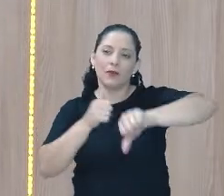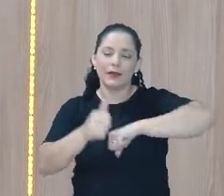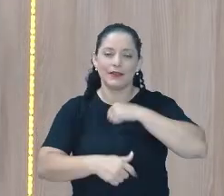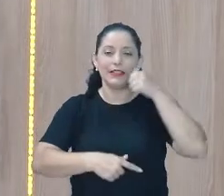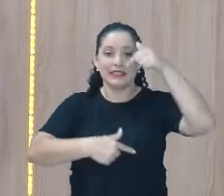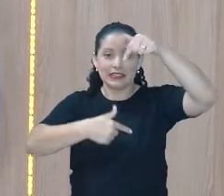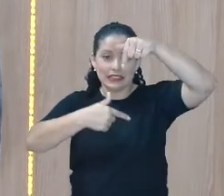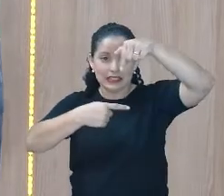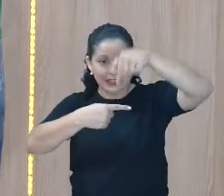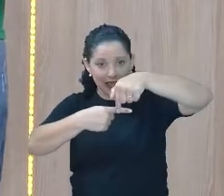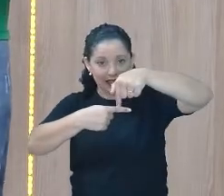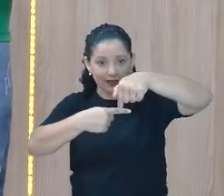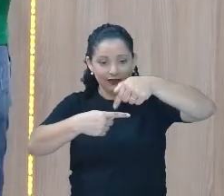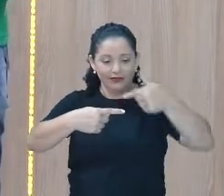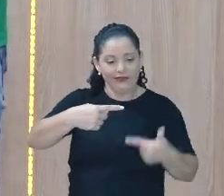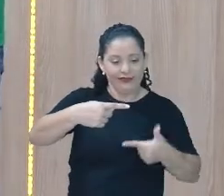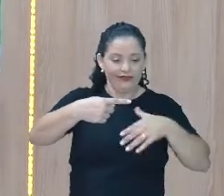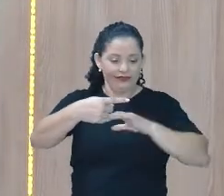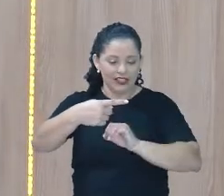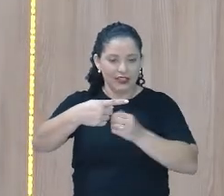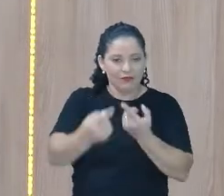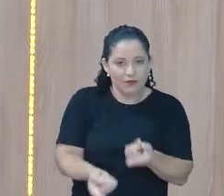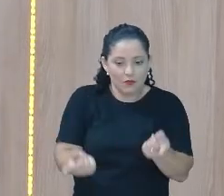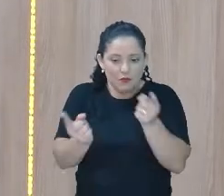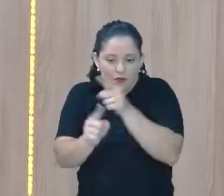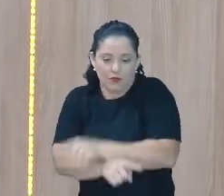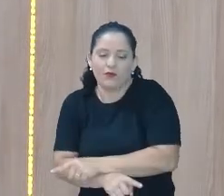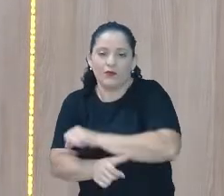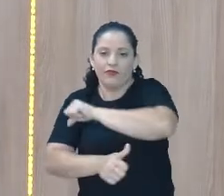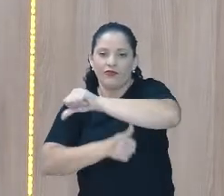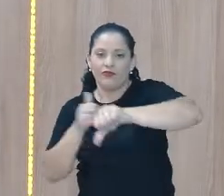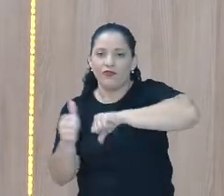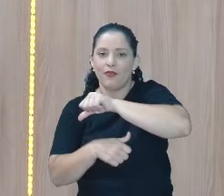sobre 20 em um número decimal, que ele é igual a